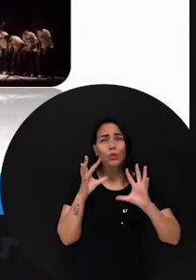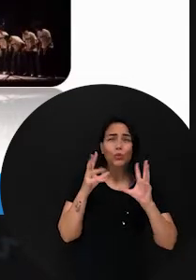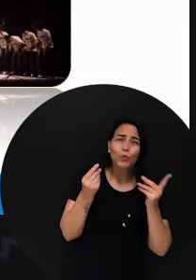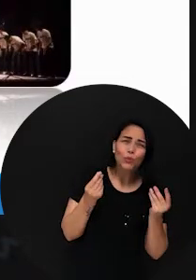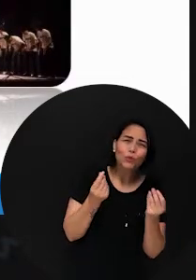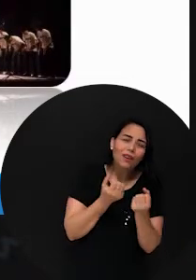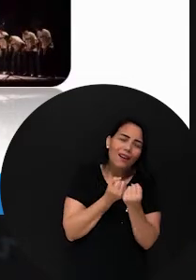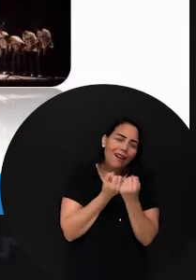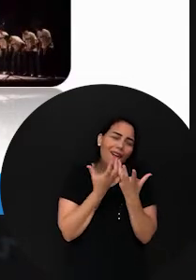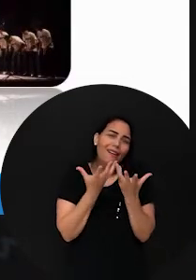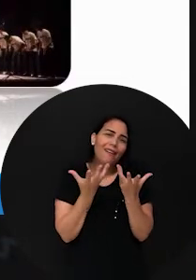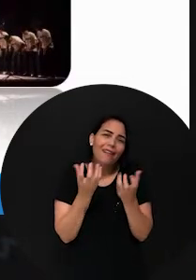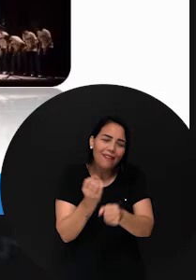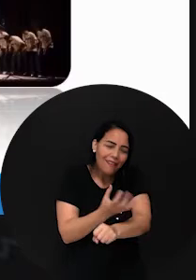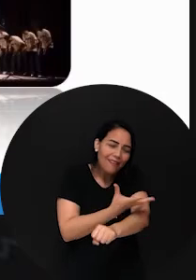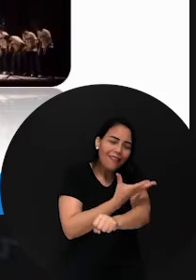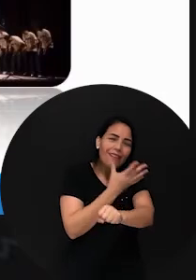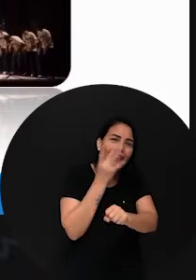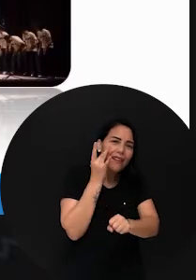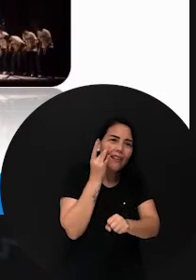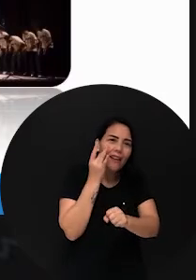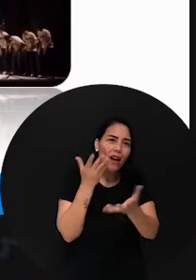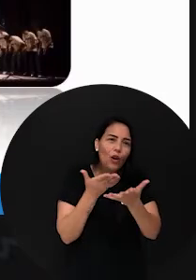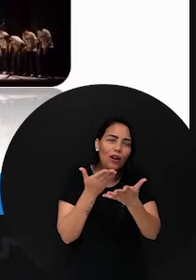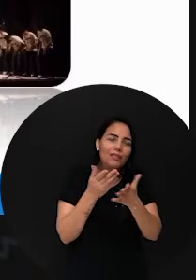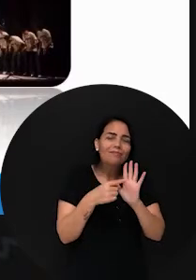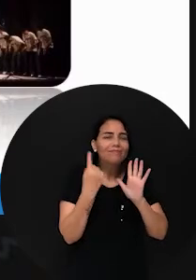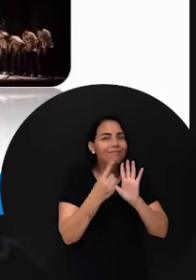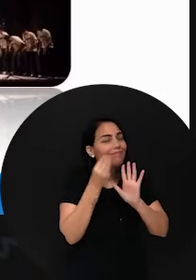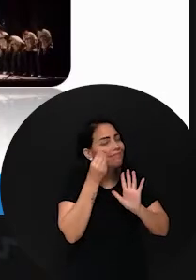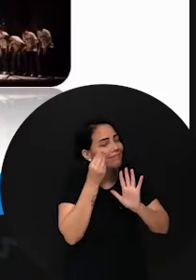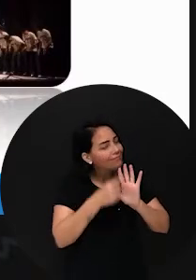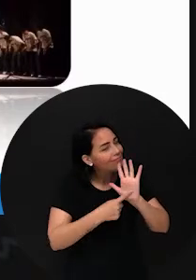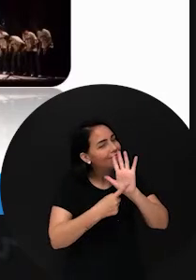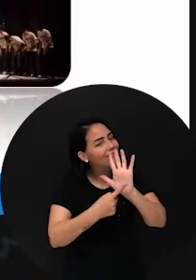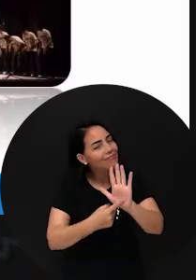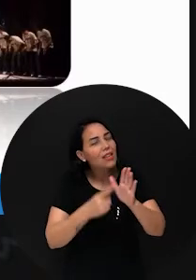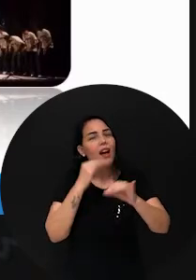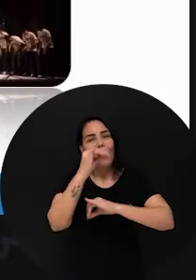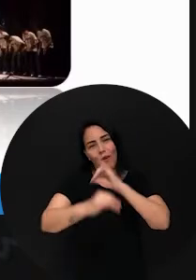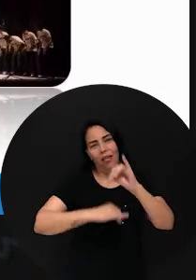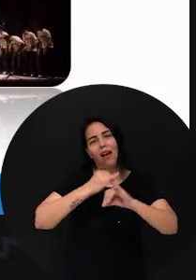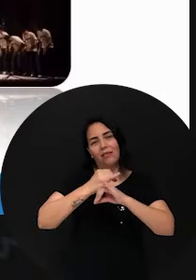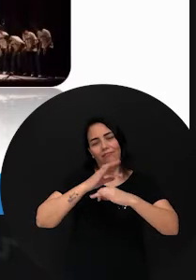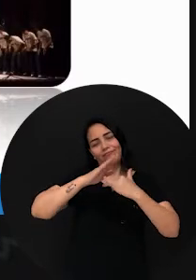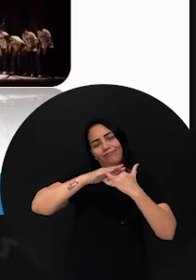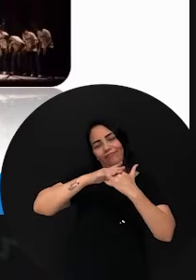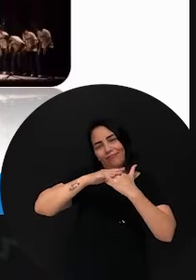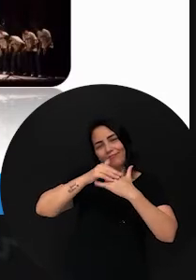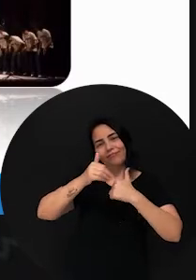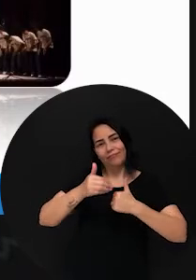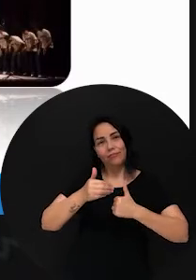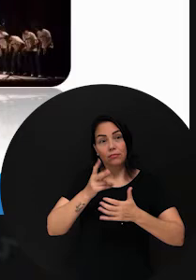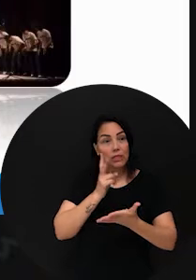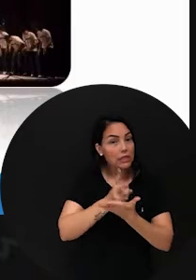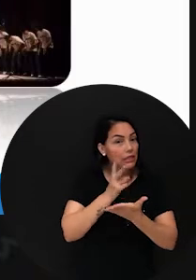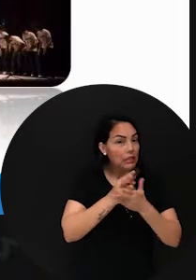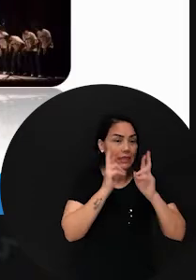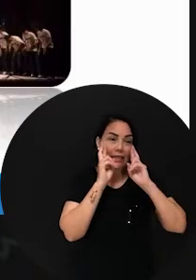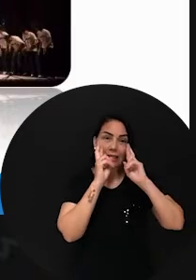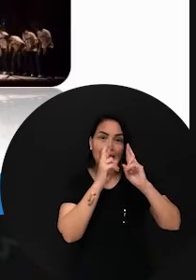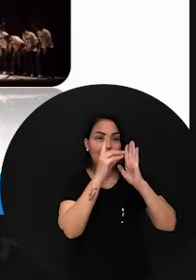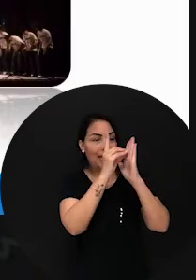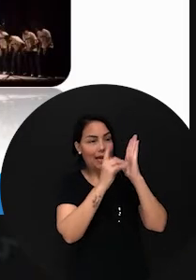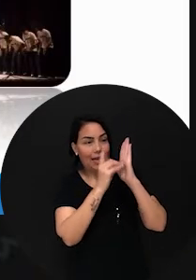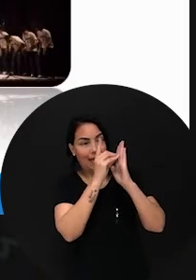essa mesma vontade, de uma maneira online, tá, para manter a segurança, né, isso seguindo o decreto que a gente tem hoje,